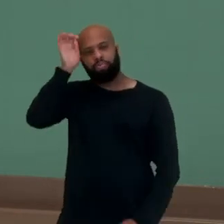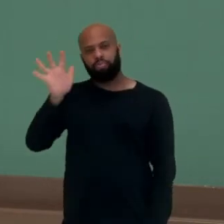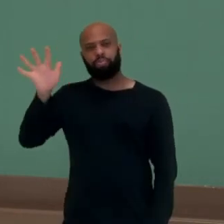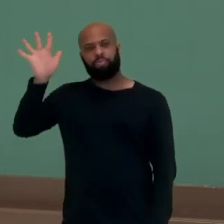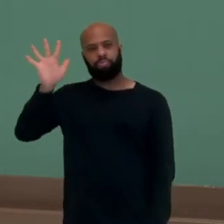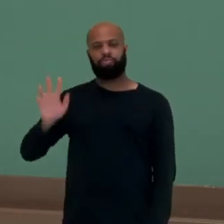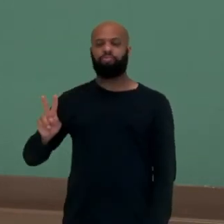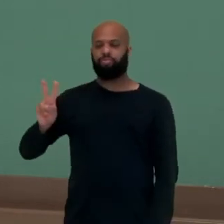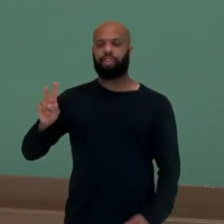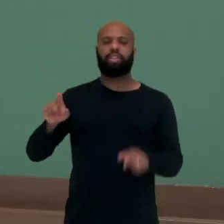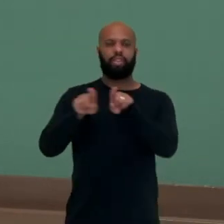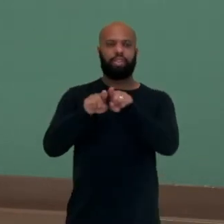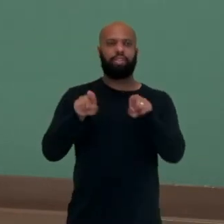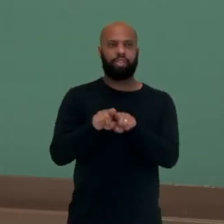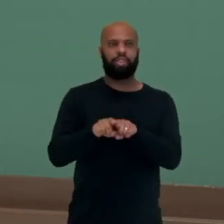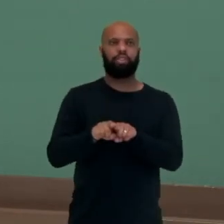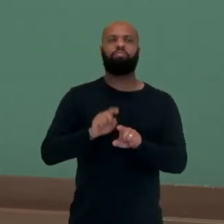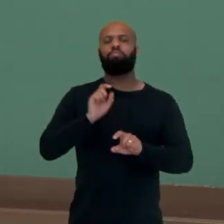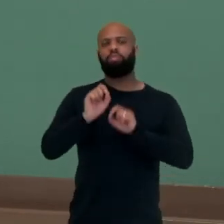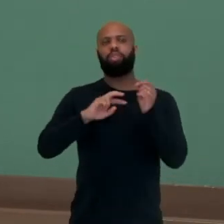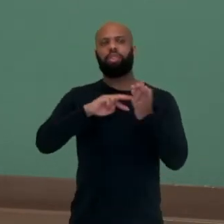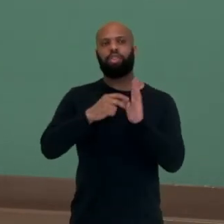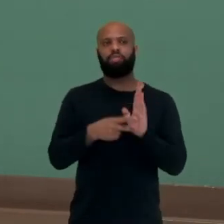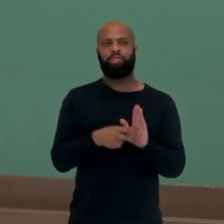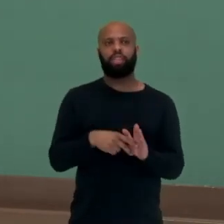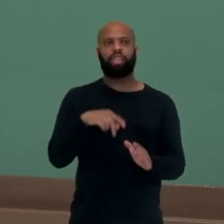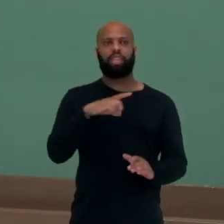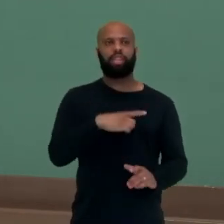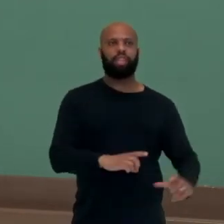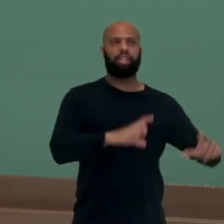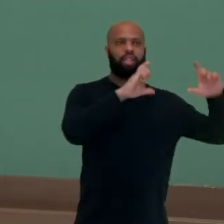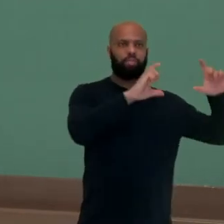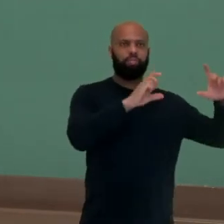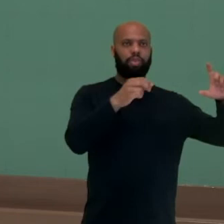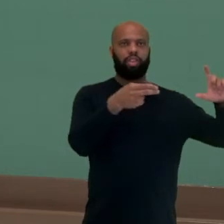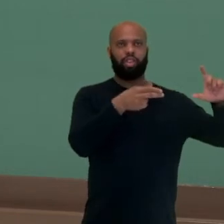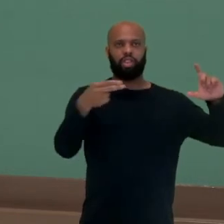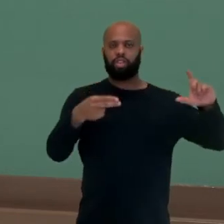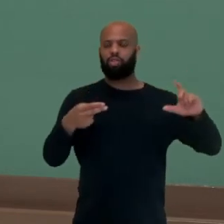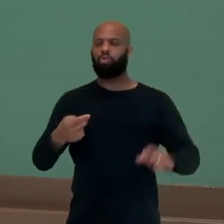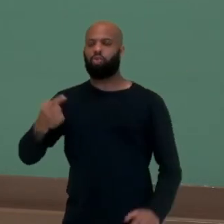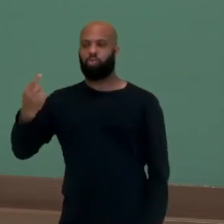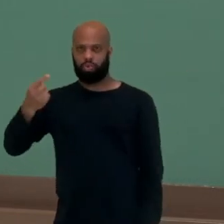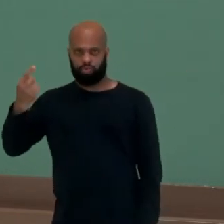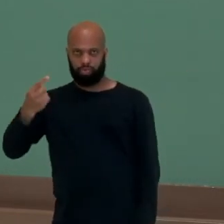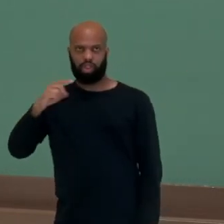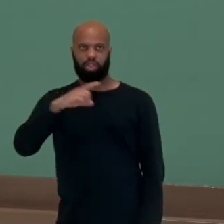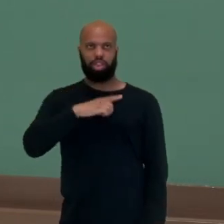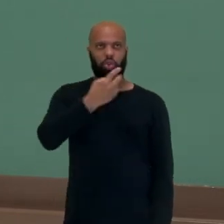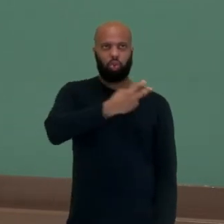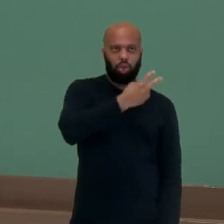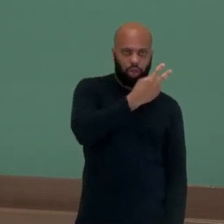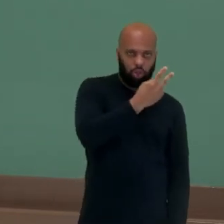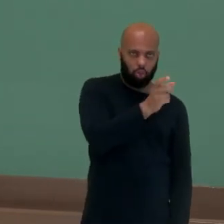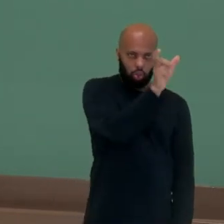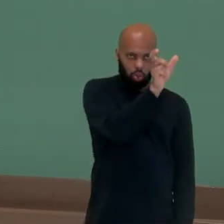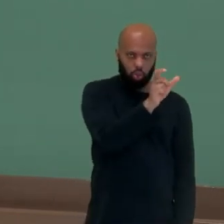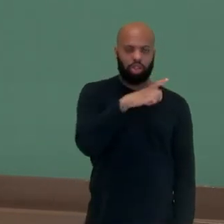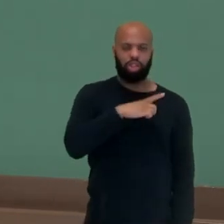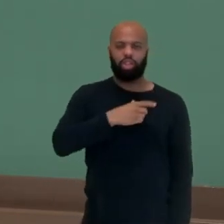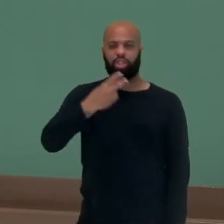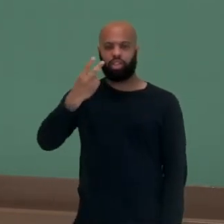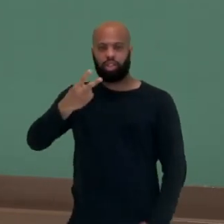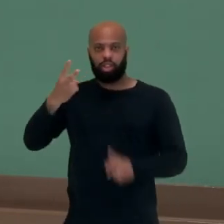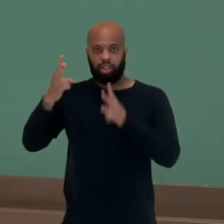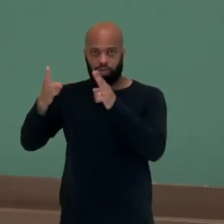imaginária do V. Ou seja, isto tem que ser igual a isto e isso tem que ser igual a isso daqui. Vou